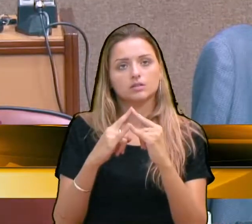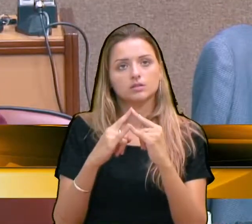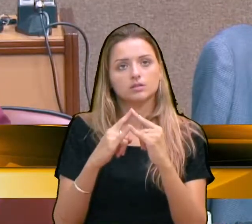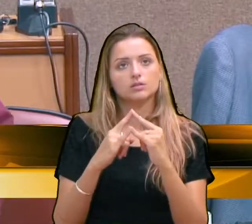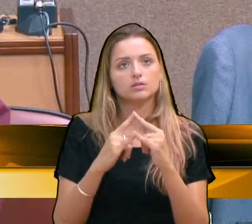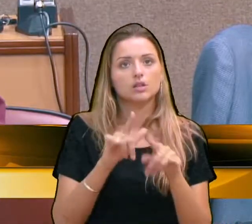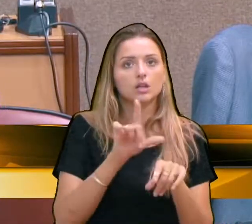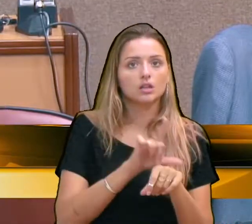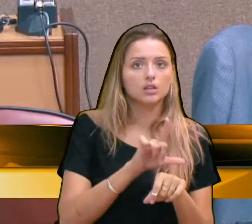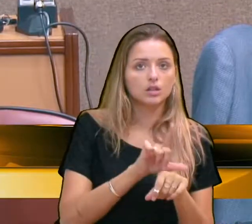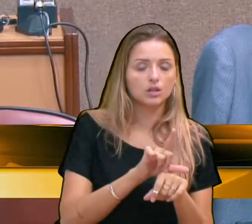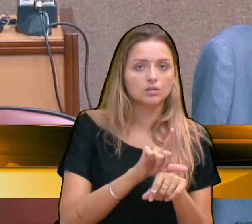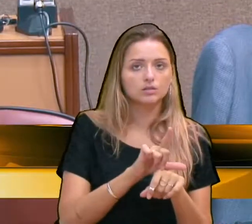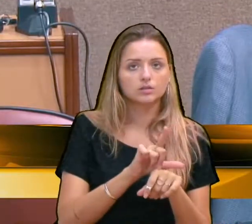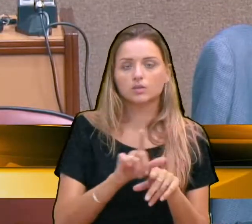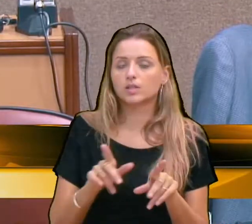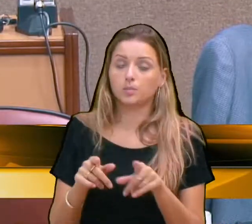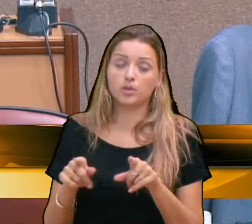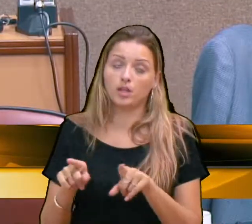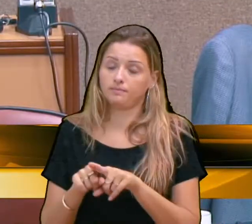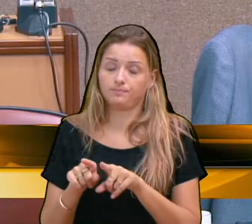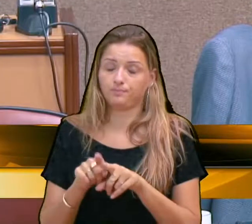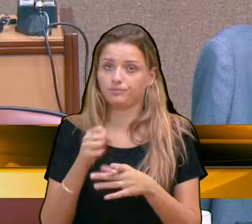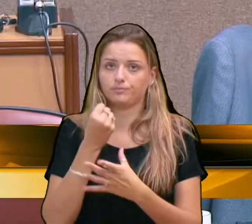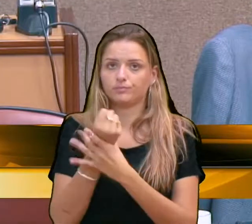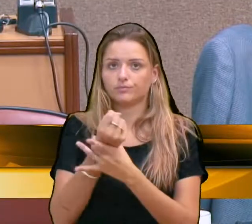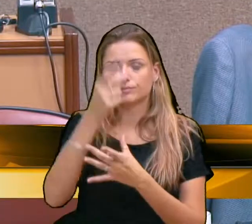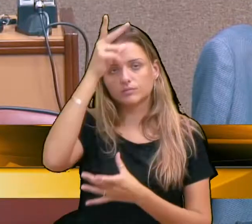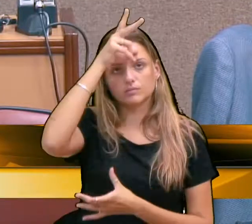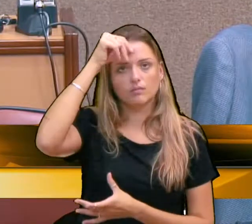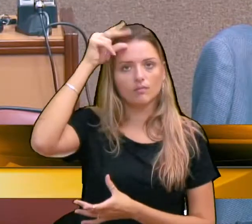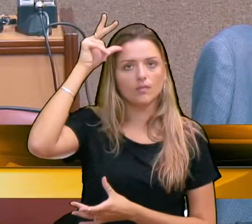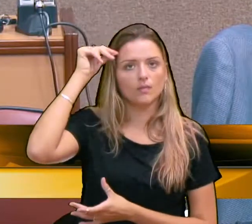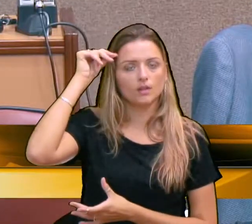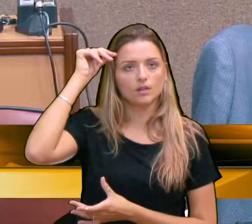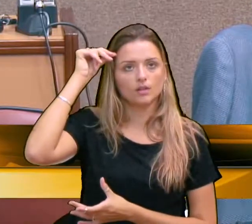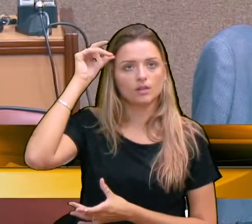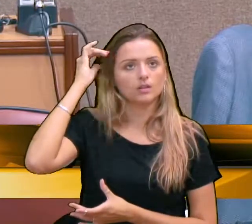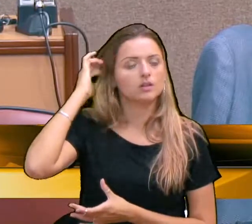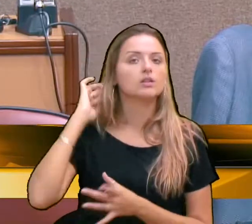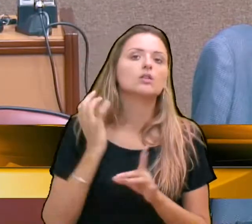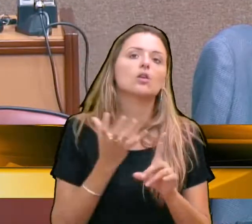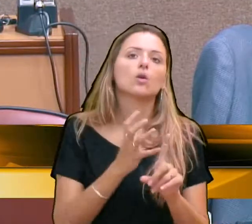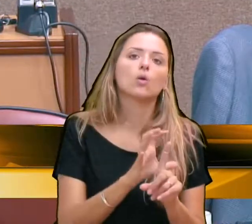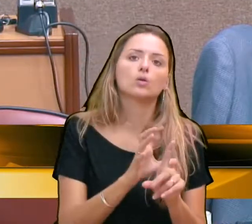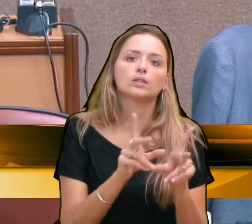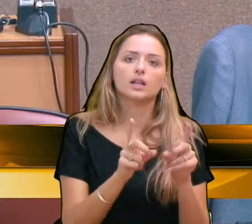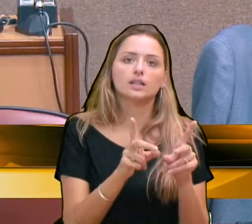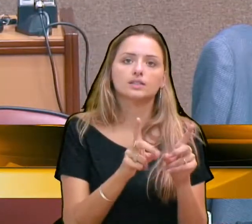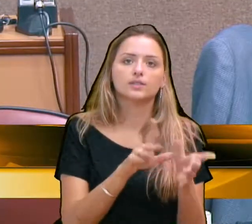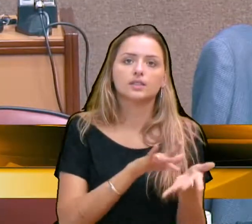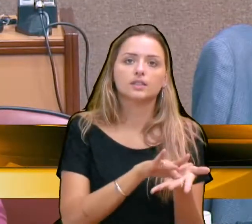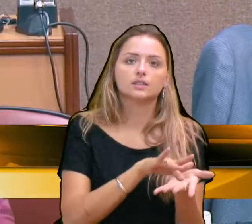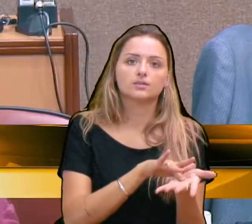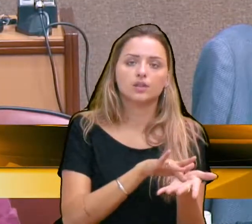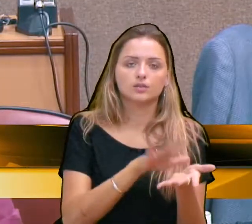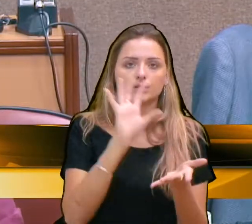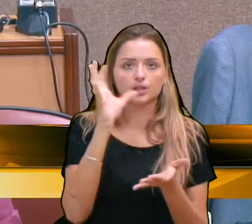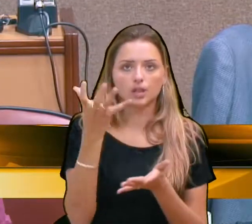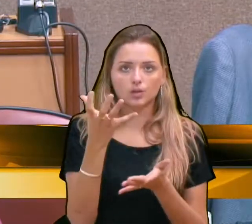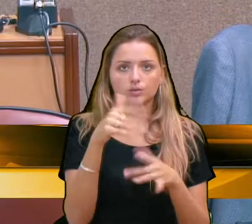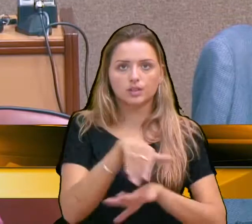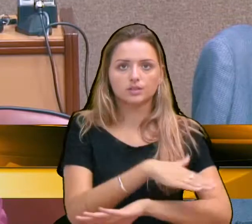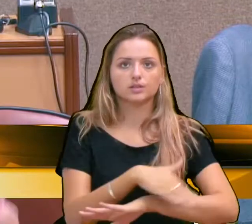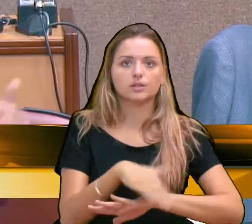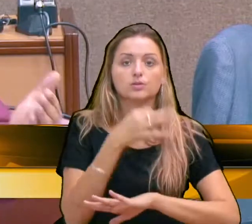comércio, lojista e também de segurança pública estão se mobilizando contra o comércio ilegal que ocorre em nossa cidade.